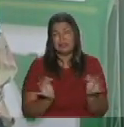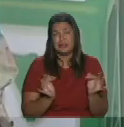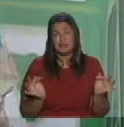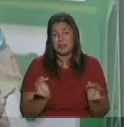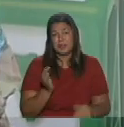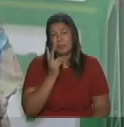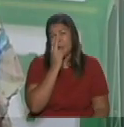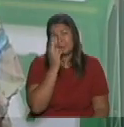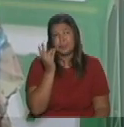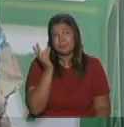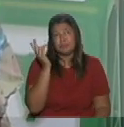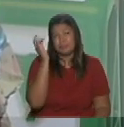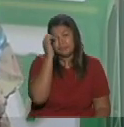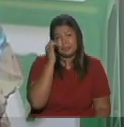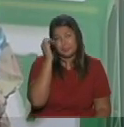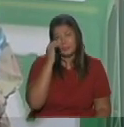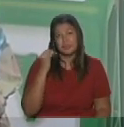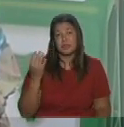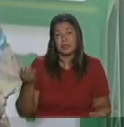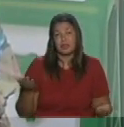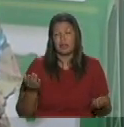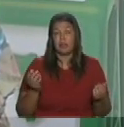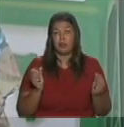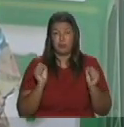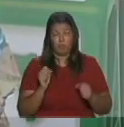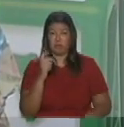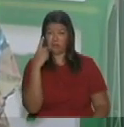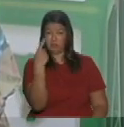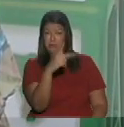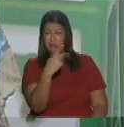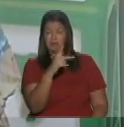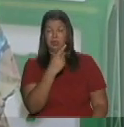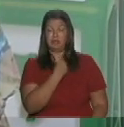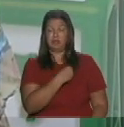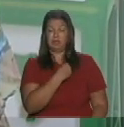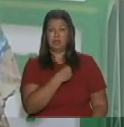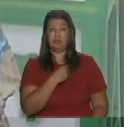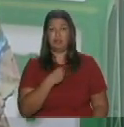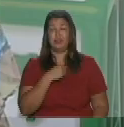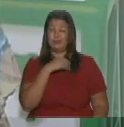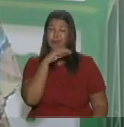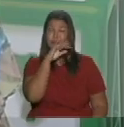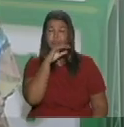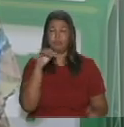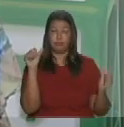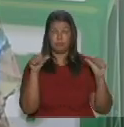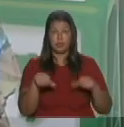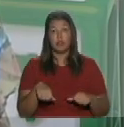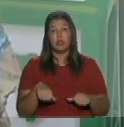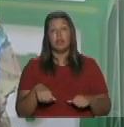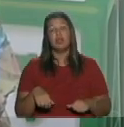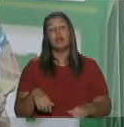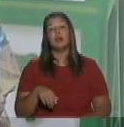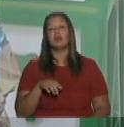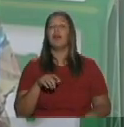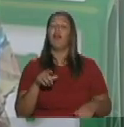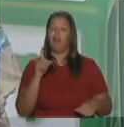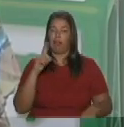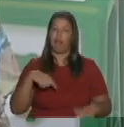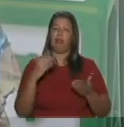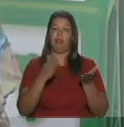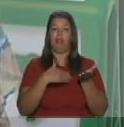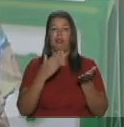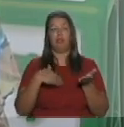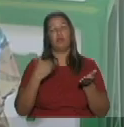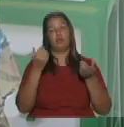pode parecer muito banal ter um impacto e um resultado muito ruim, né? Então ele